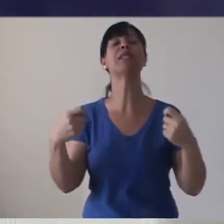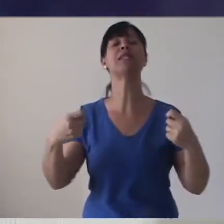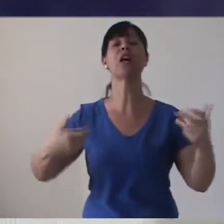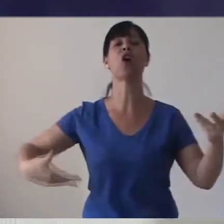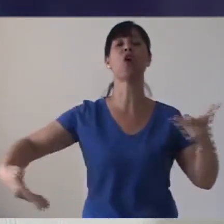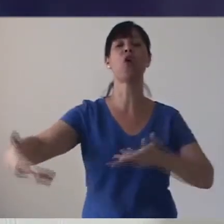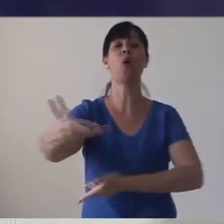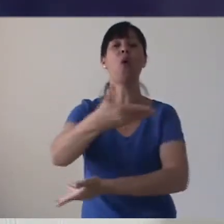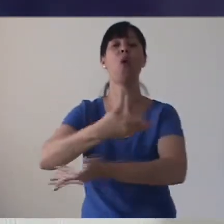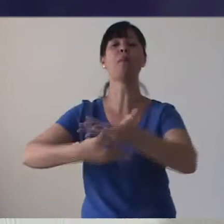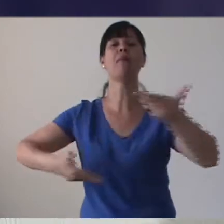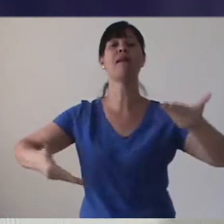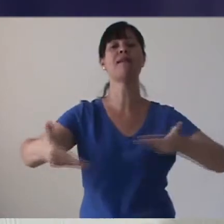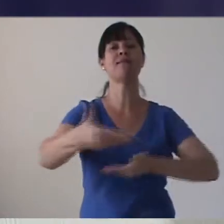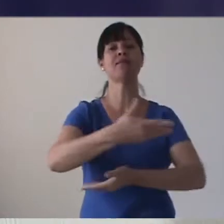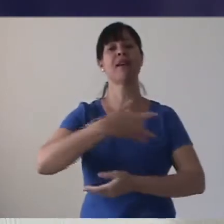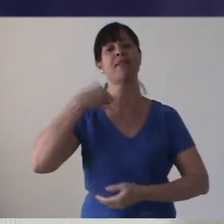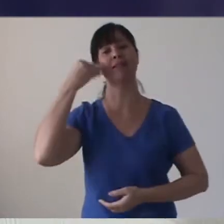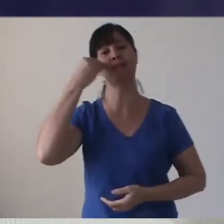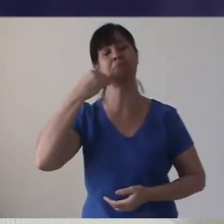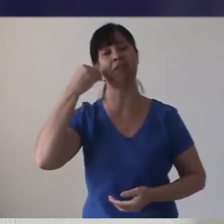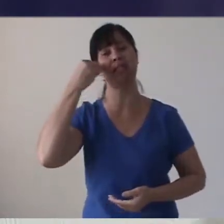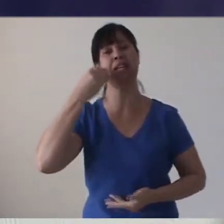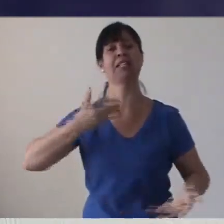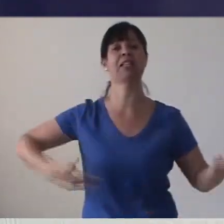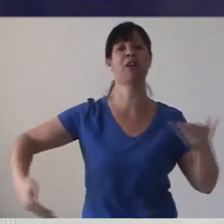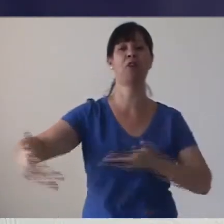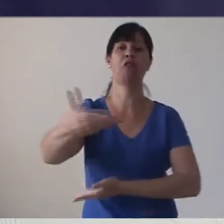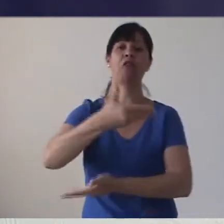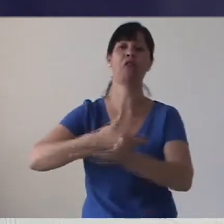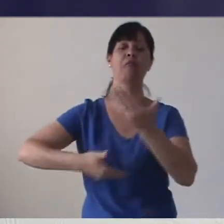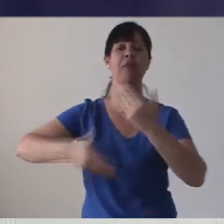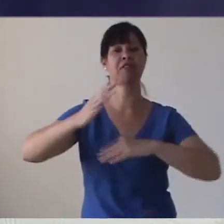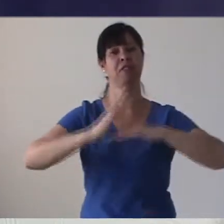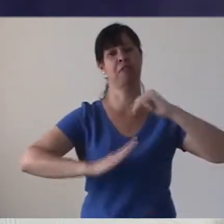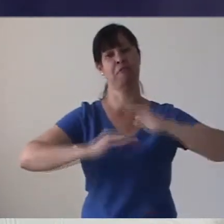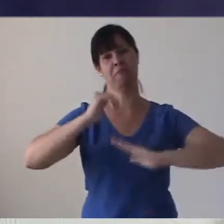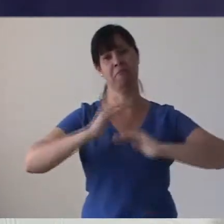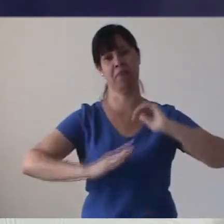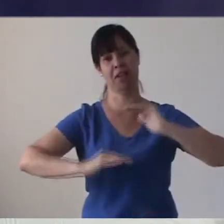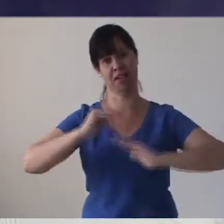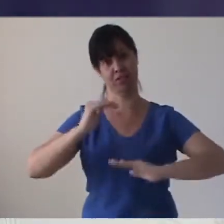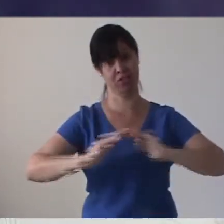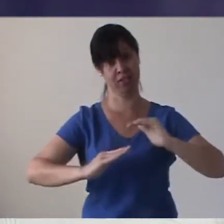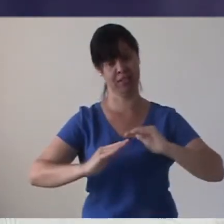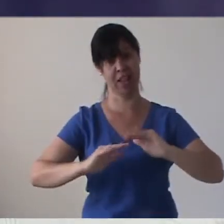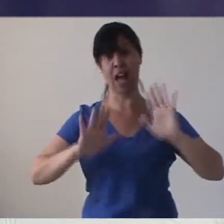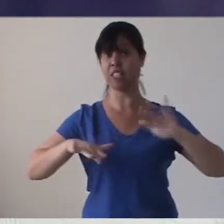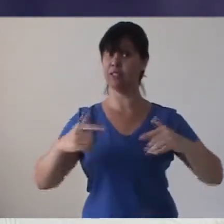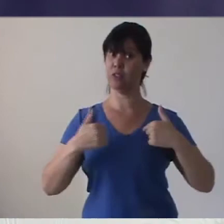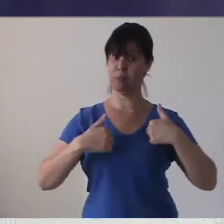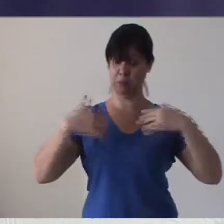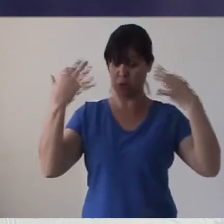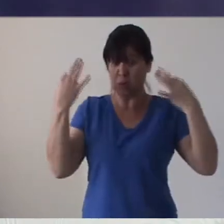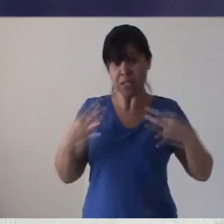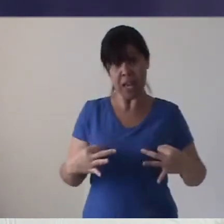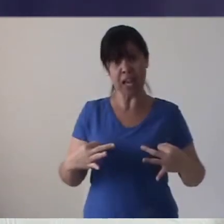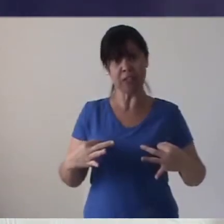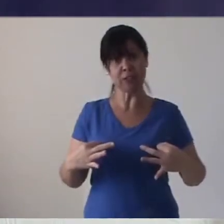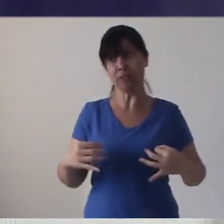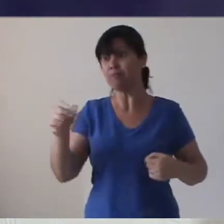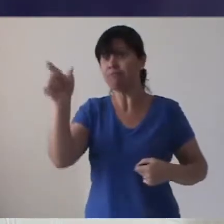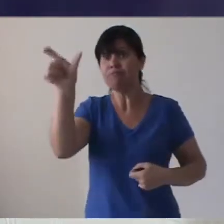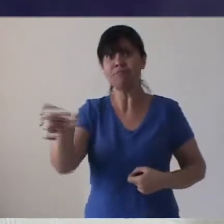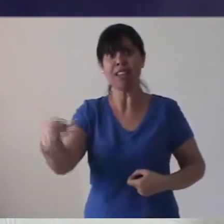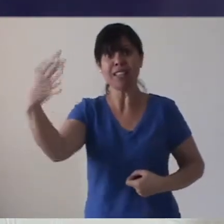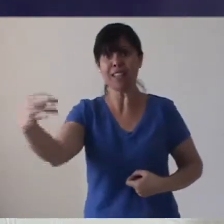experiências, compartilhar práticas. Por quê? Às vezes o que deu certo para mim pode dar certo para você também. Ou o